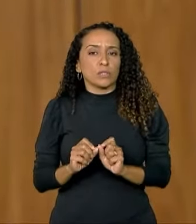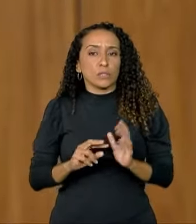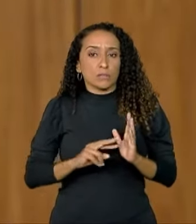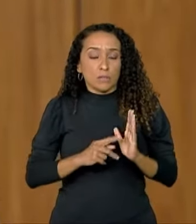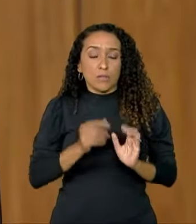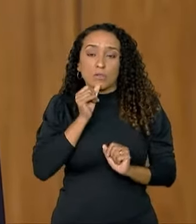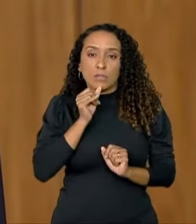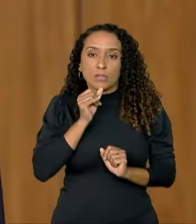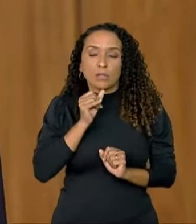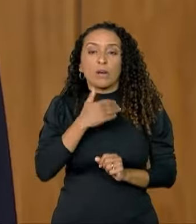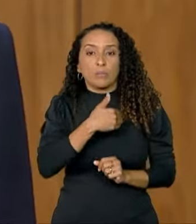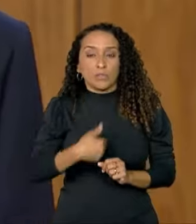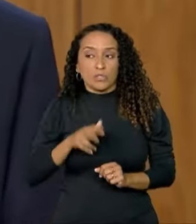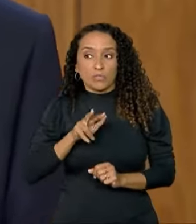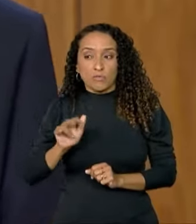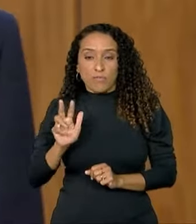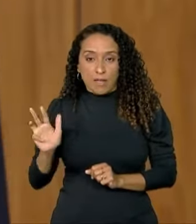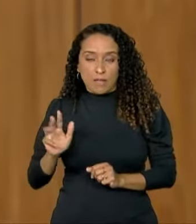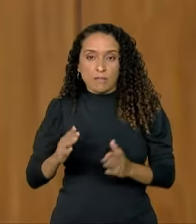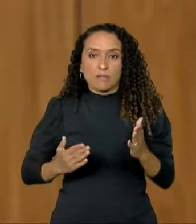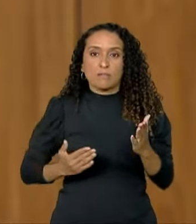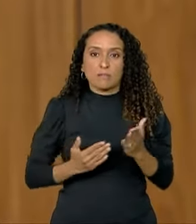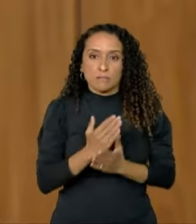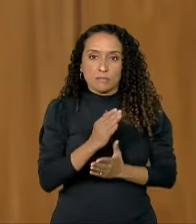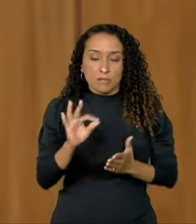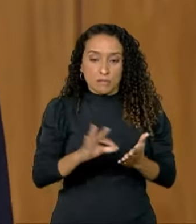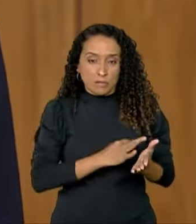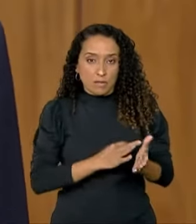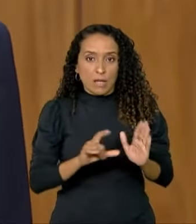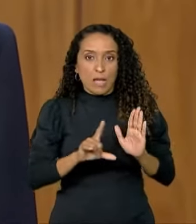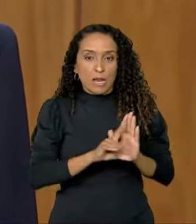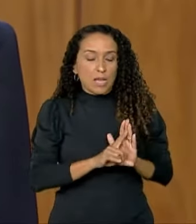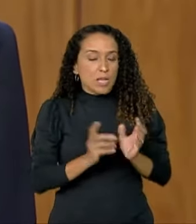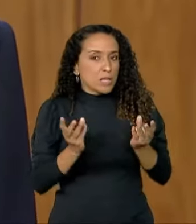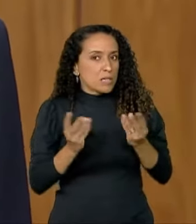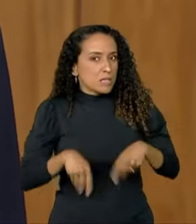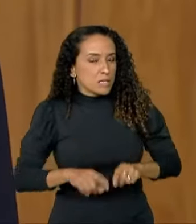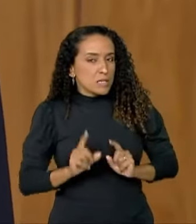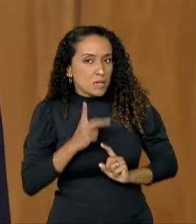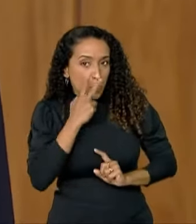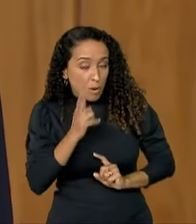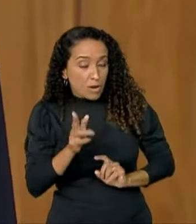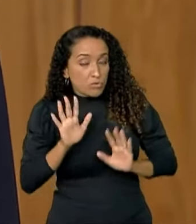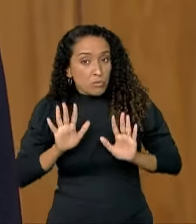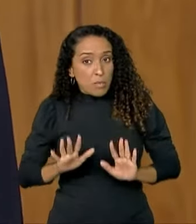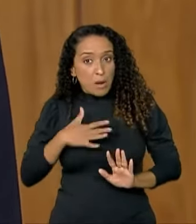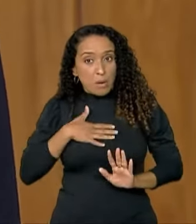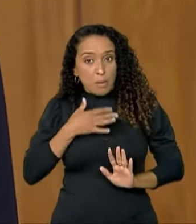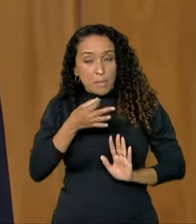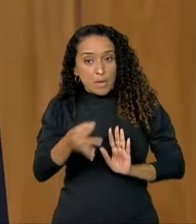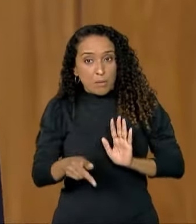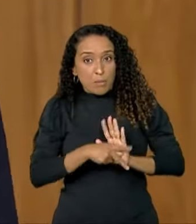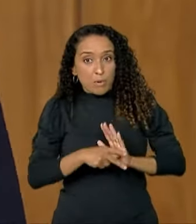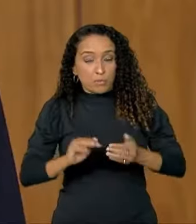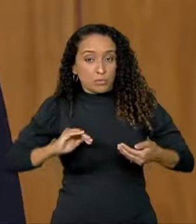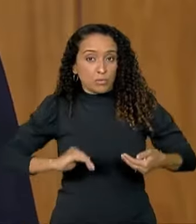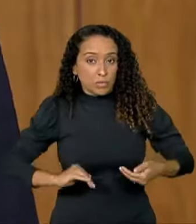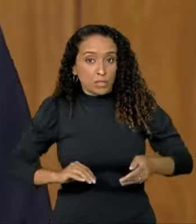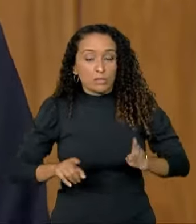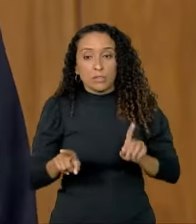presidente vai sancionar uma restrição que me parece bastante drástica, mas na opinião do Congresso Nacional